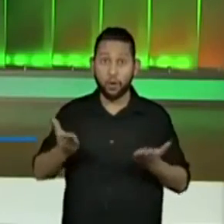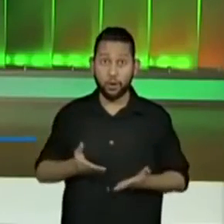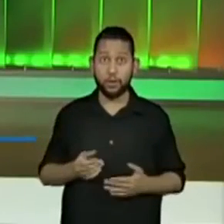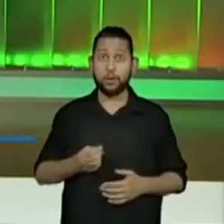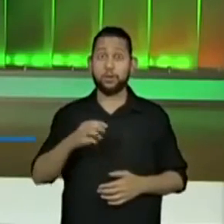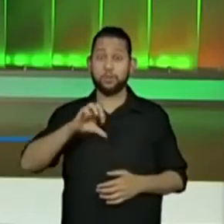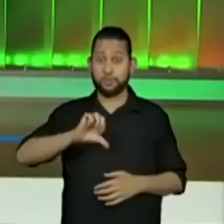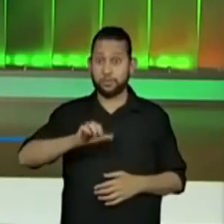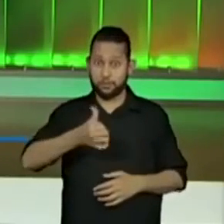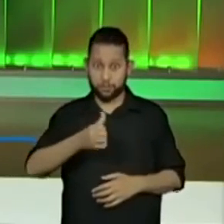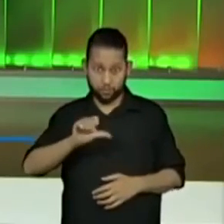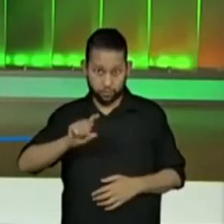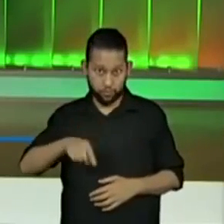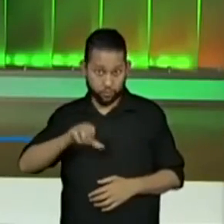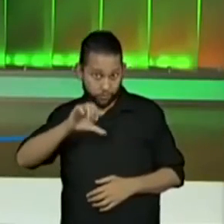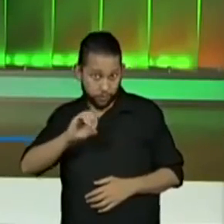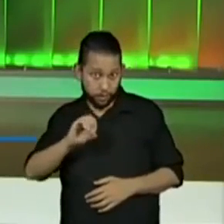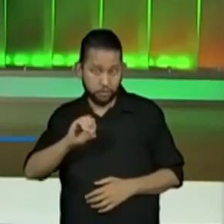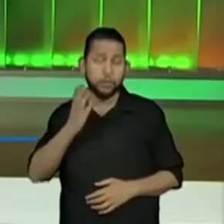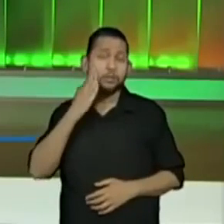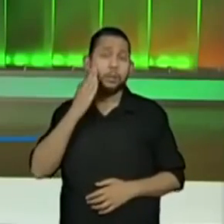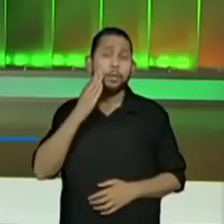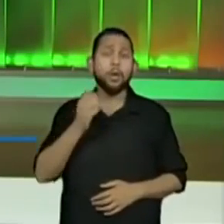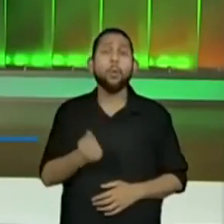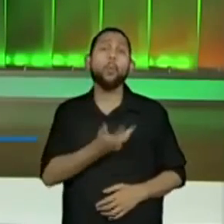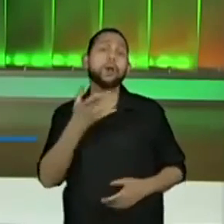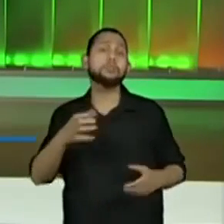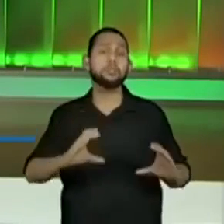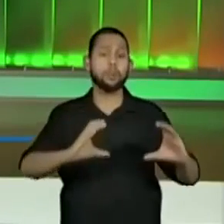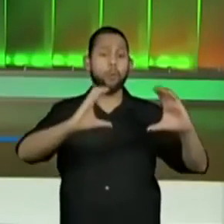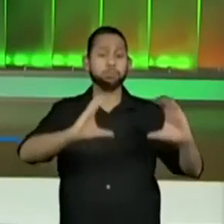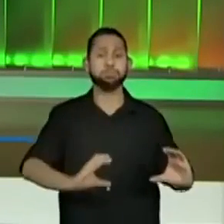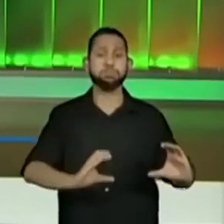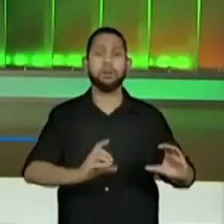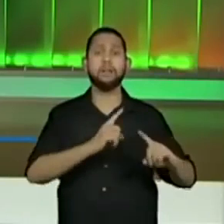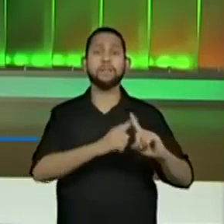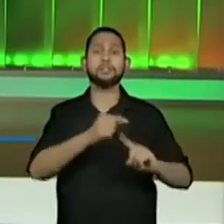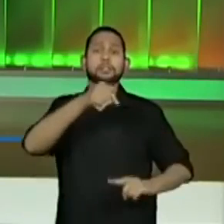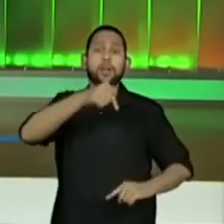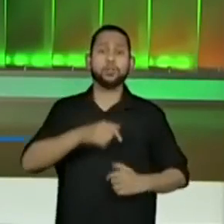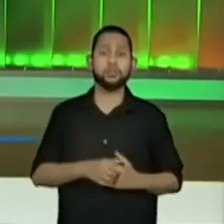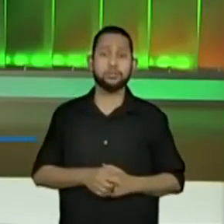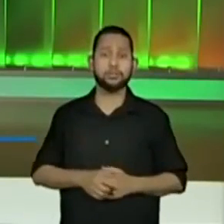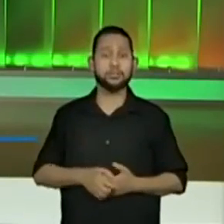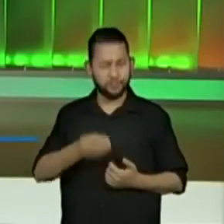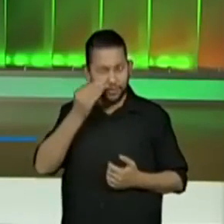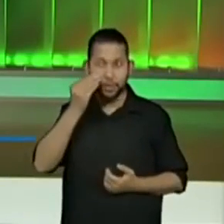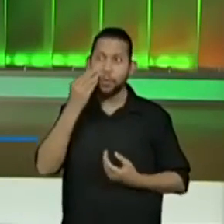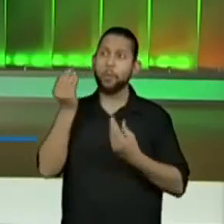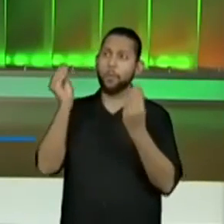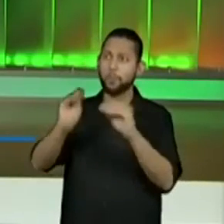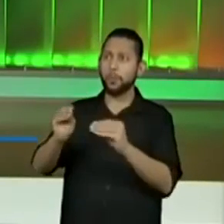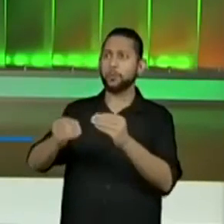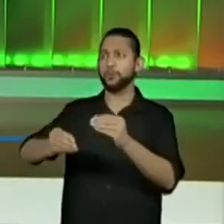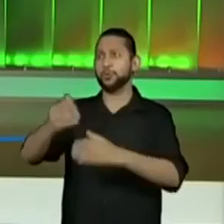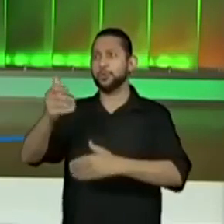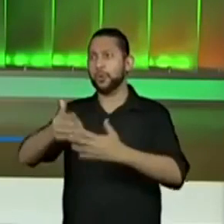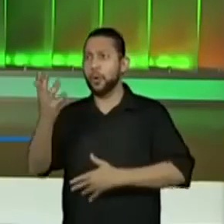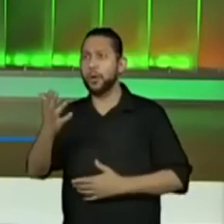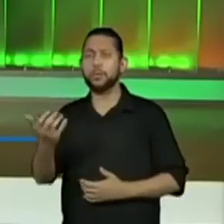peças de mussarela Tudo bem então vocês vão escrevendo aí no chat